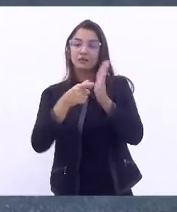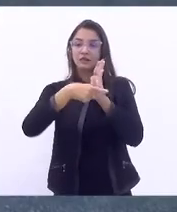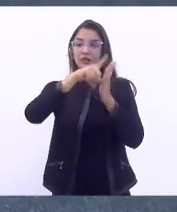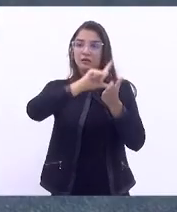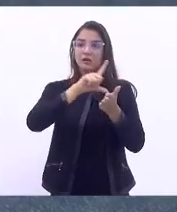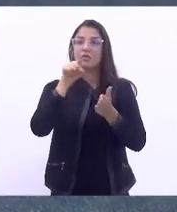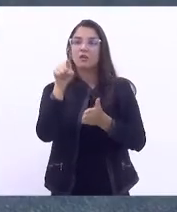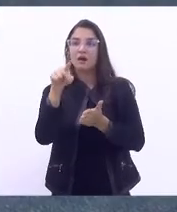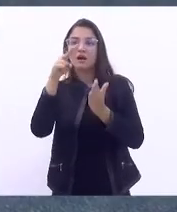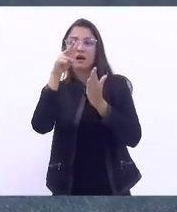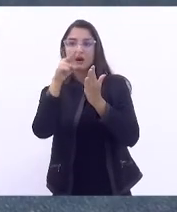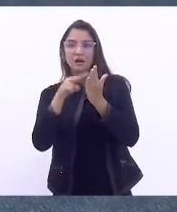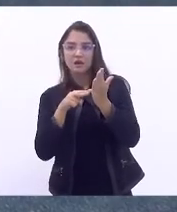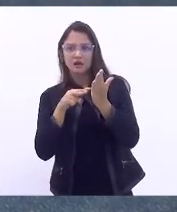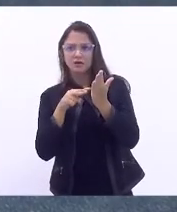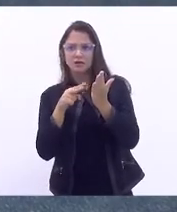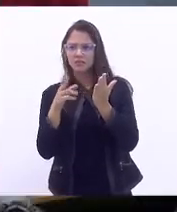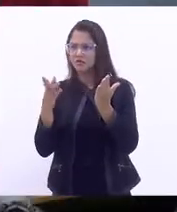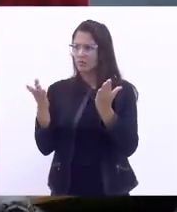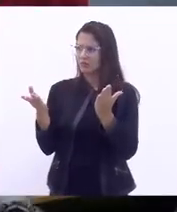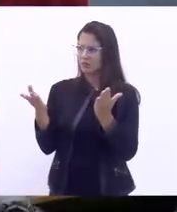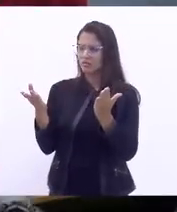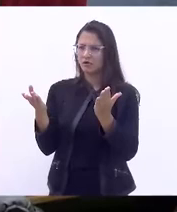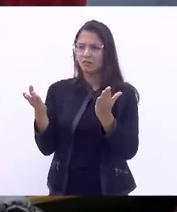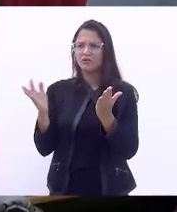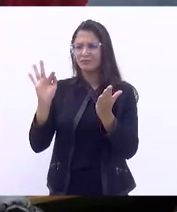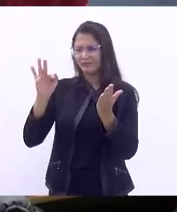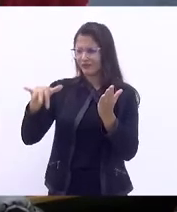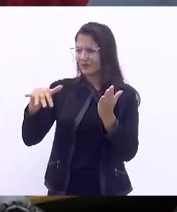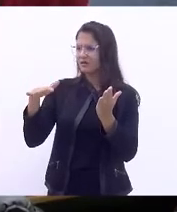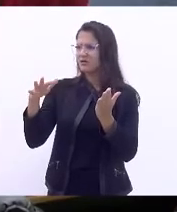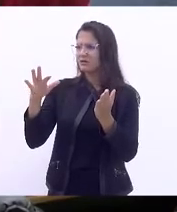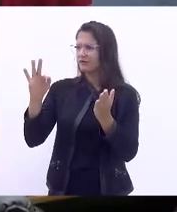declaração de voto, senhor presidente? A ata reflete, ao final,